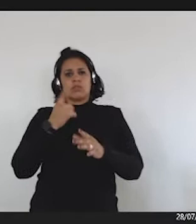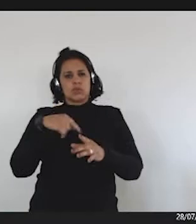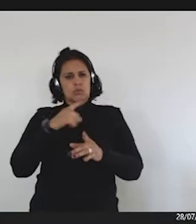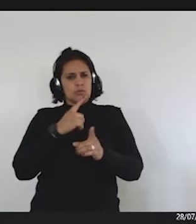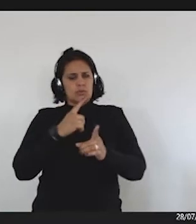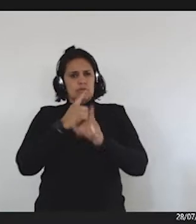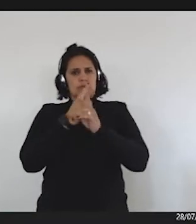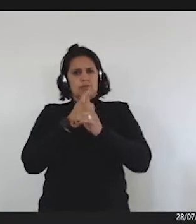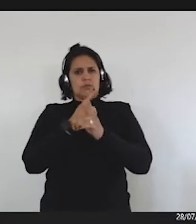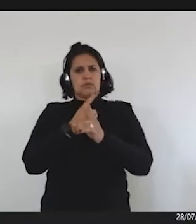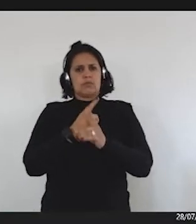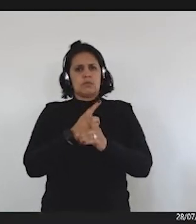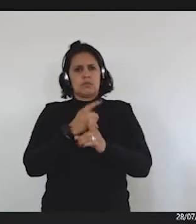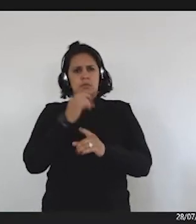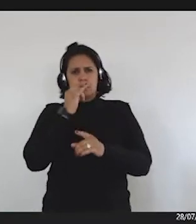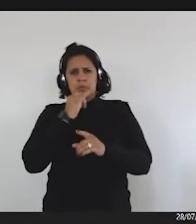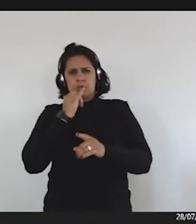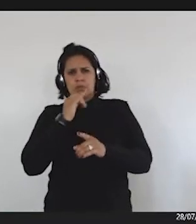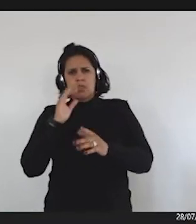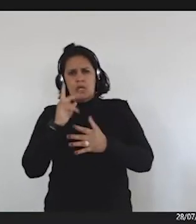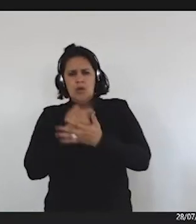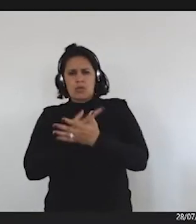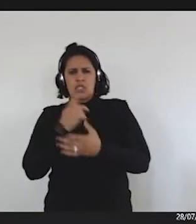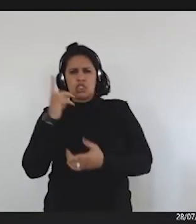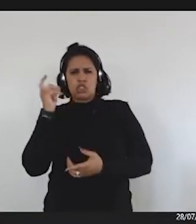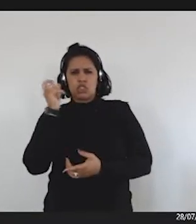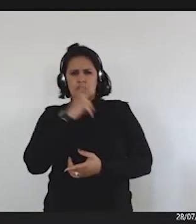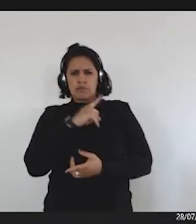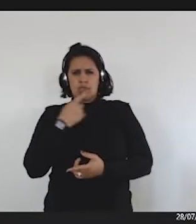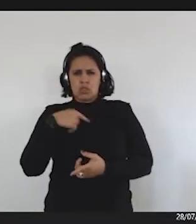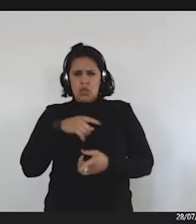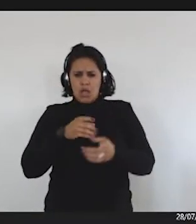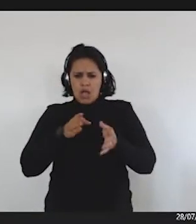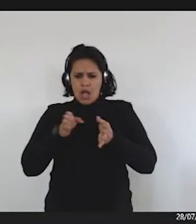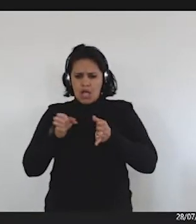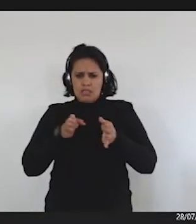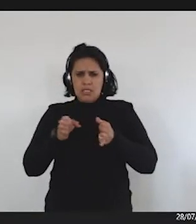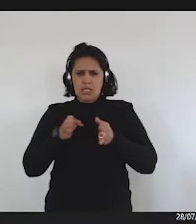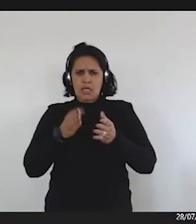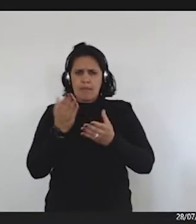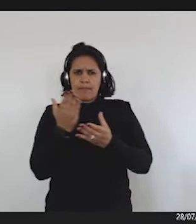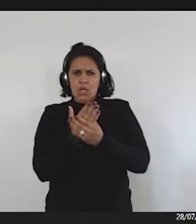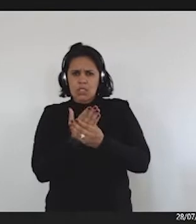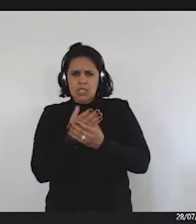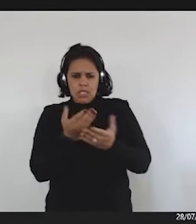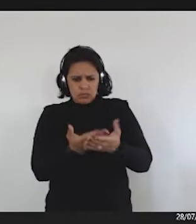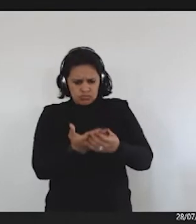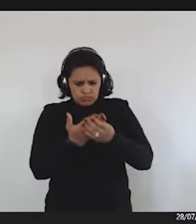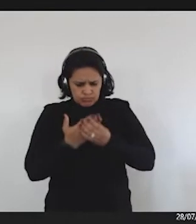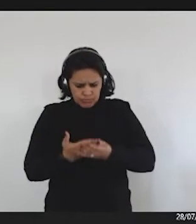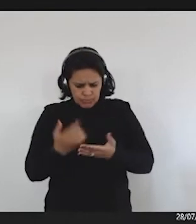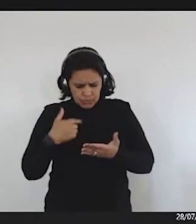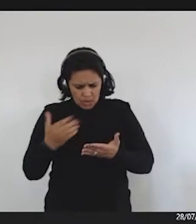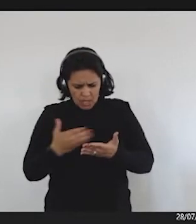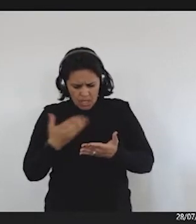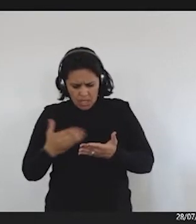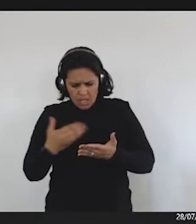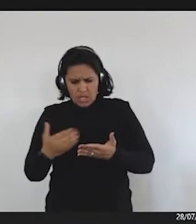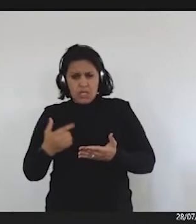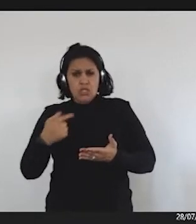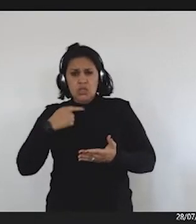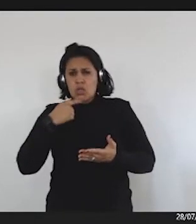encontrarmos dificuldades, até hoje, em acesso a autos de inquéritos, policiais ou